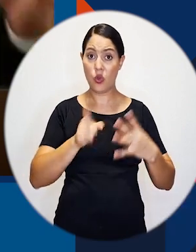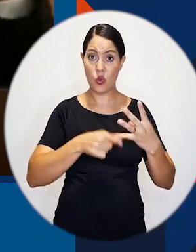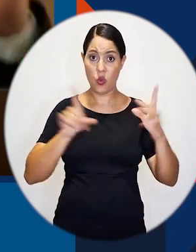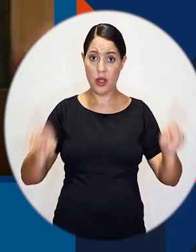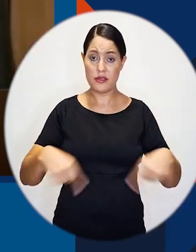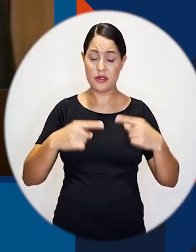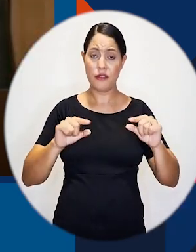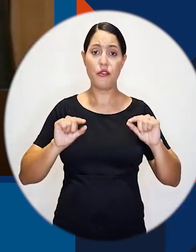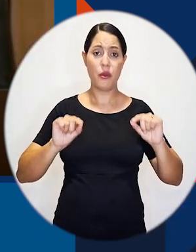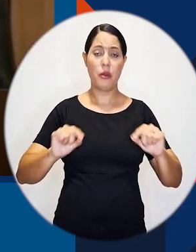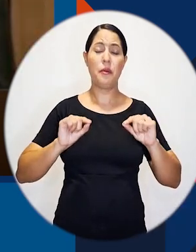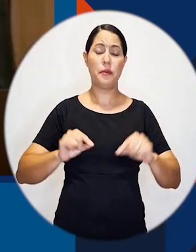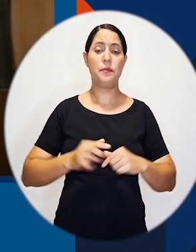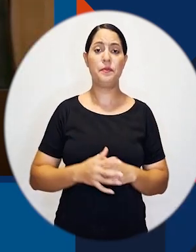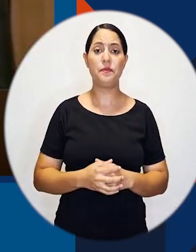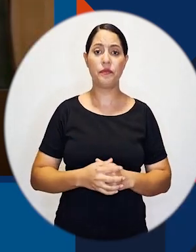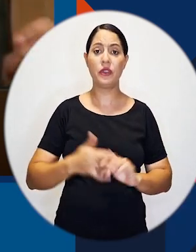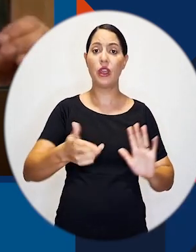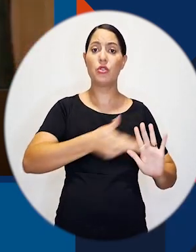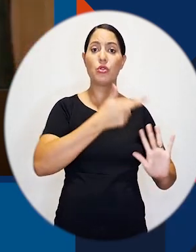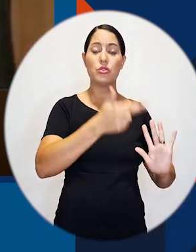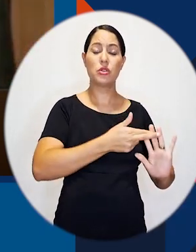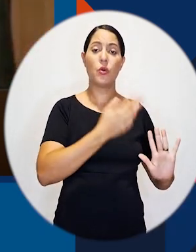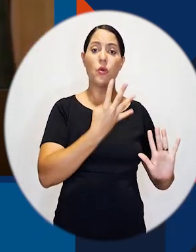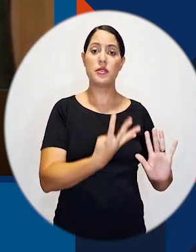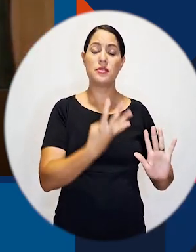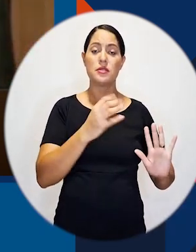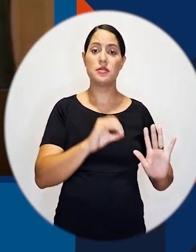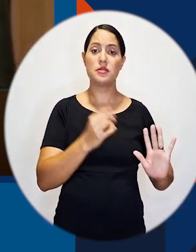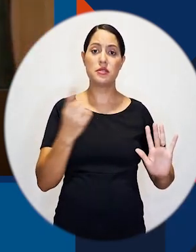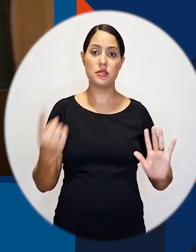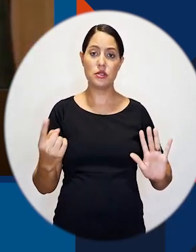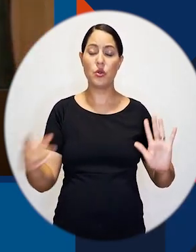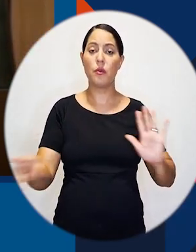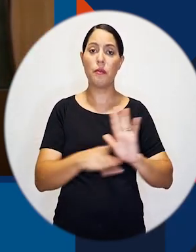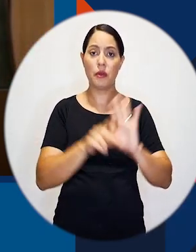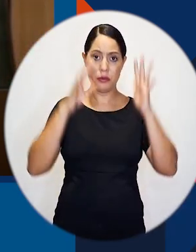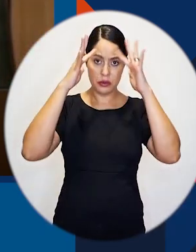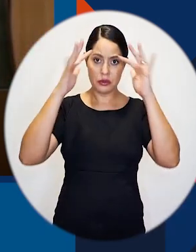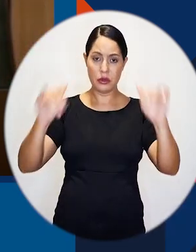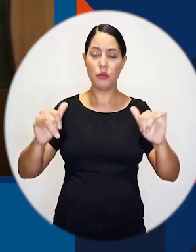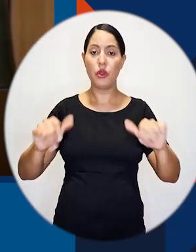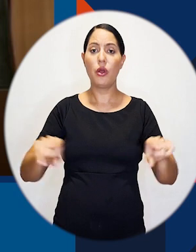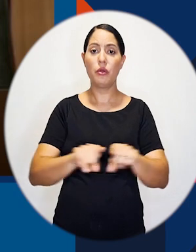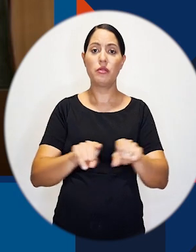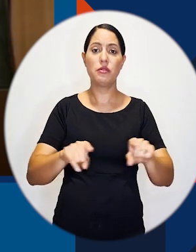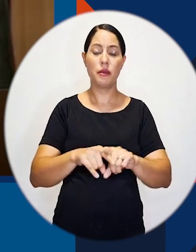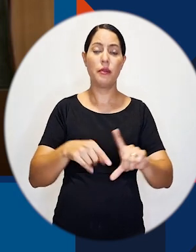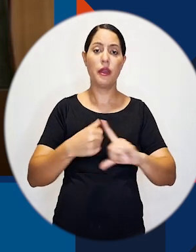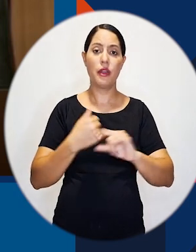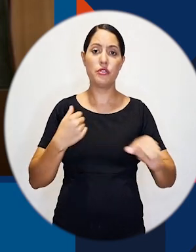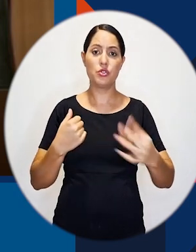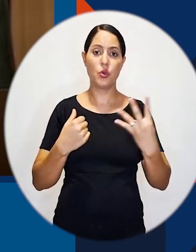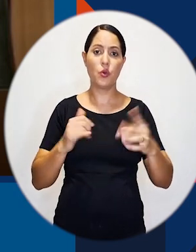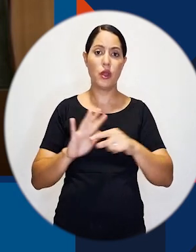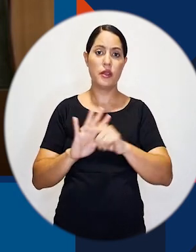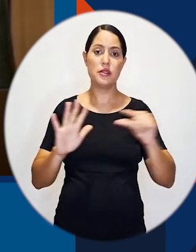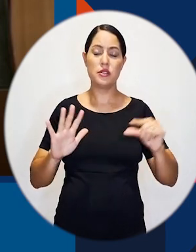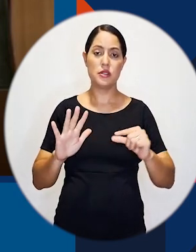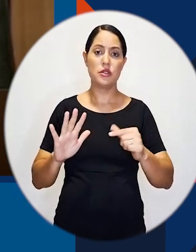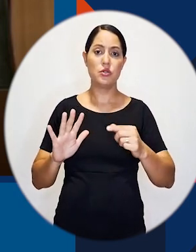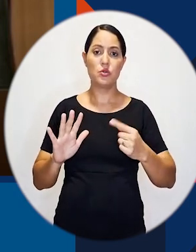O quarto desafio é o efetivo cumprimento da Resolução 401 pelos tribunais, notadamente o artigo 4º, inciso